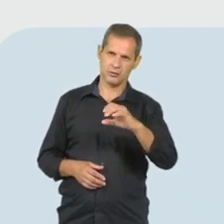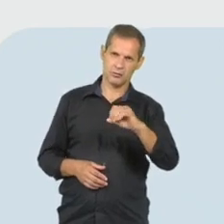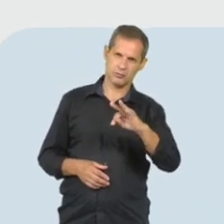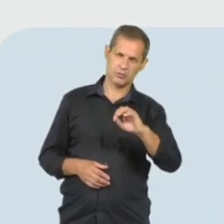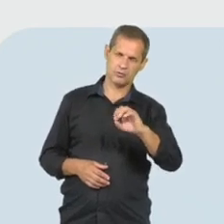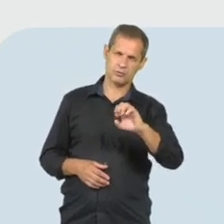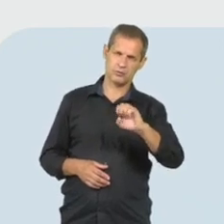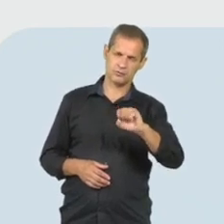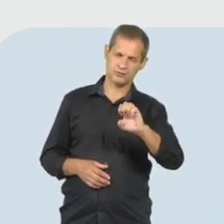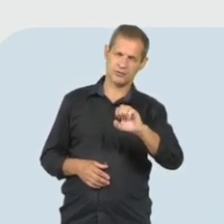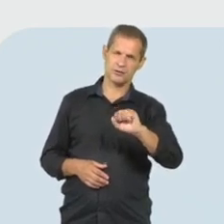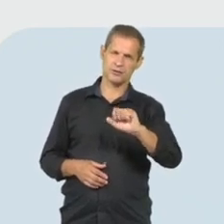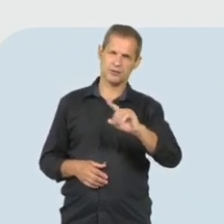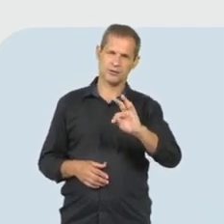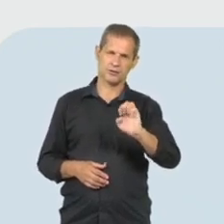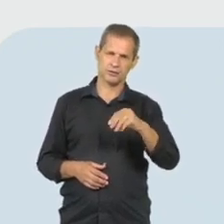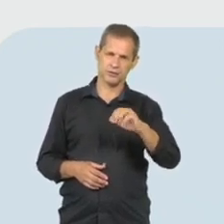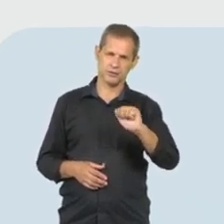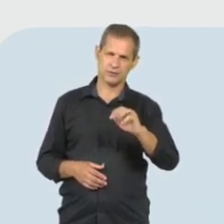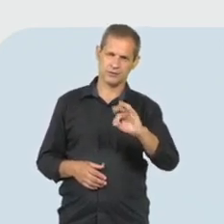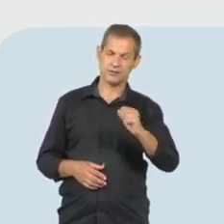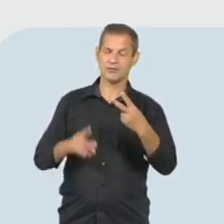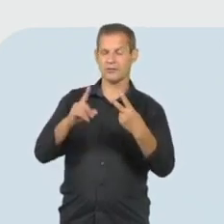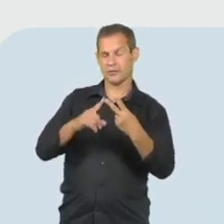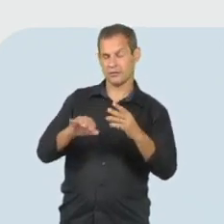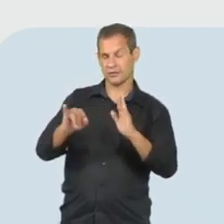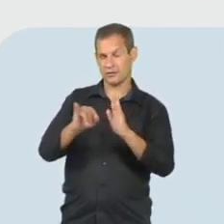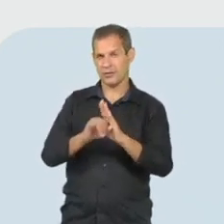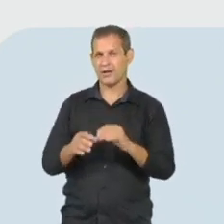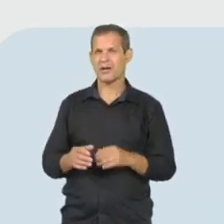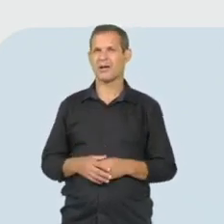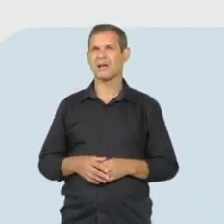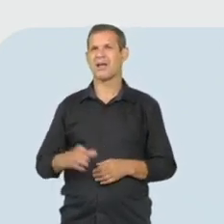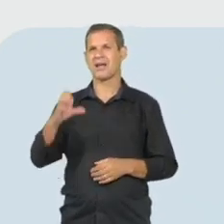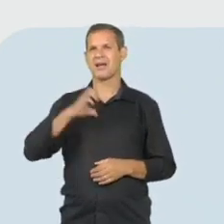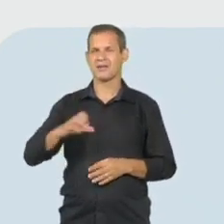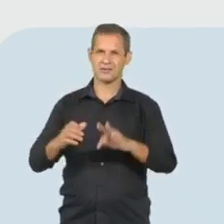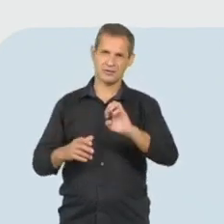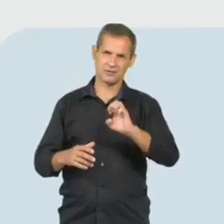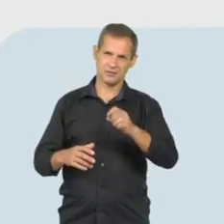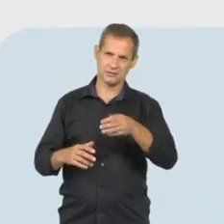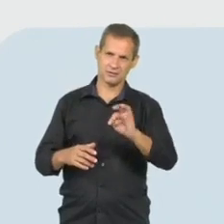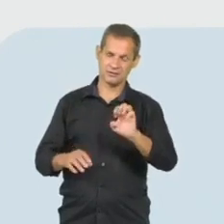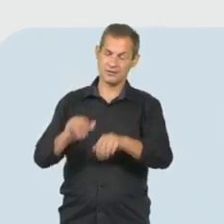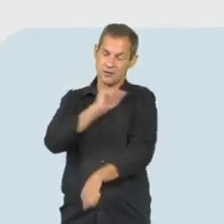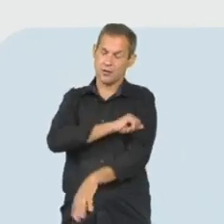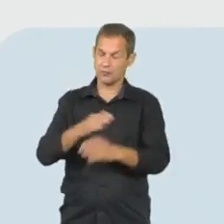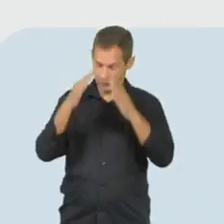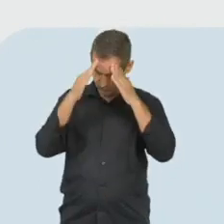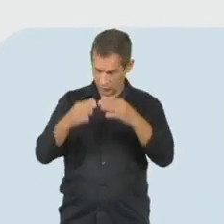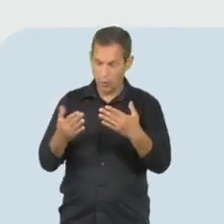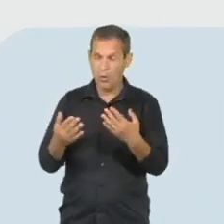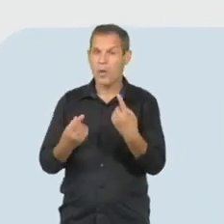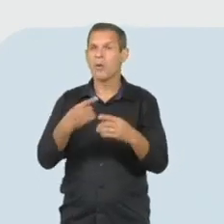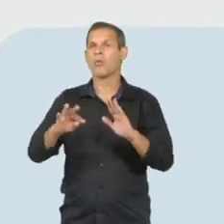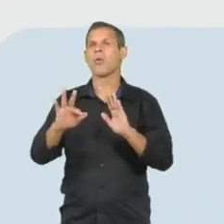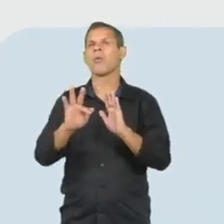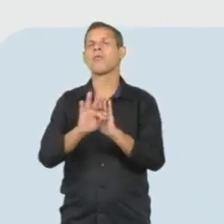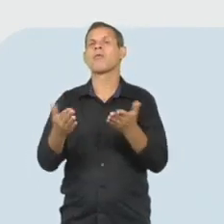Segundo passo, determinar a estatística teste. Galera, então, fica atento. Qual vai ser a nossa fórmula agora? Vai